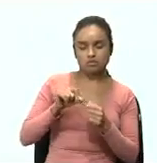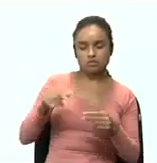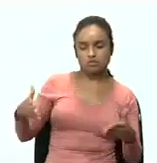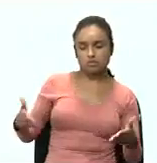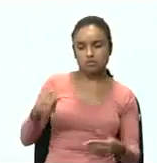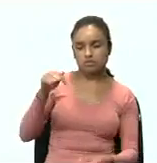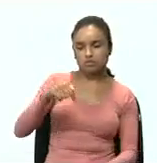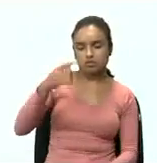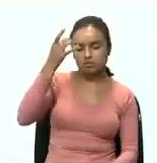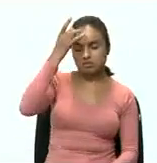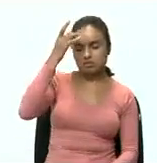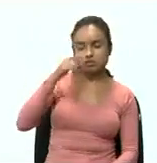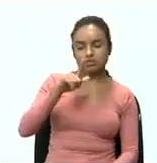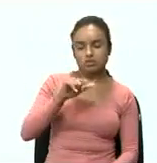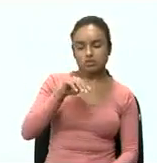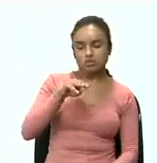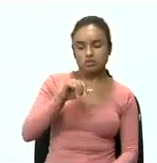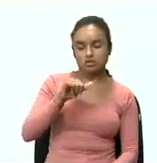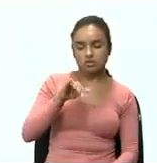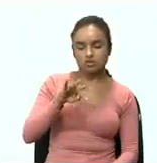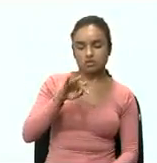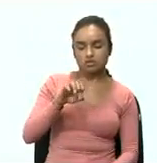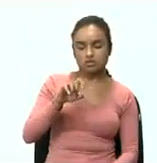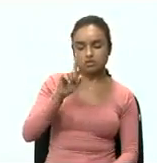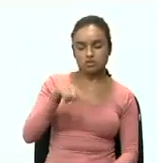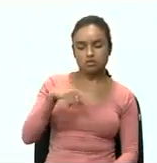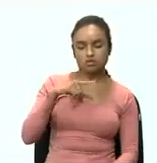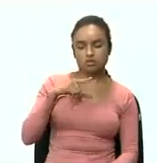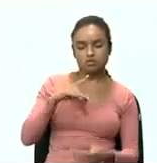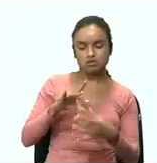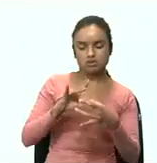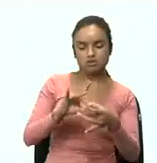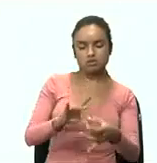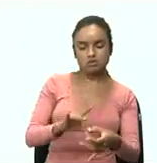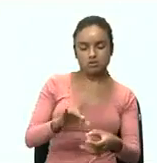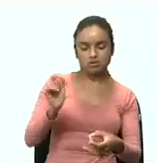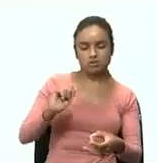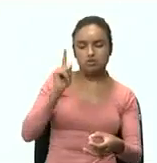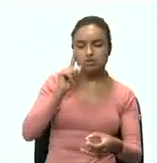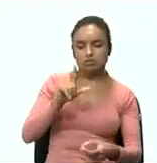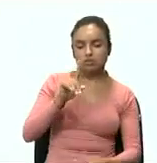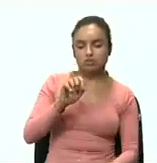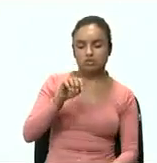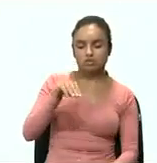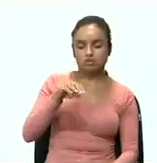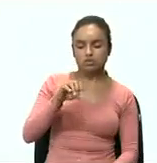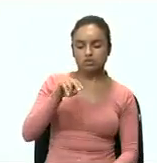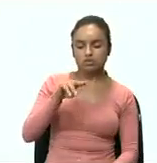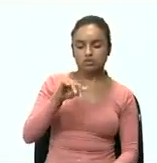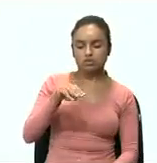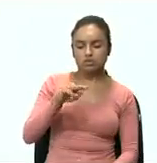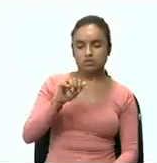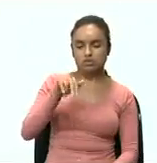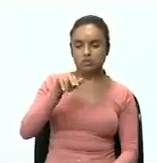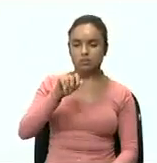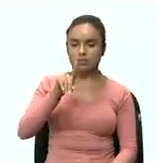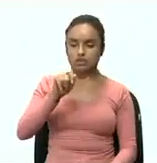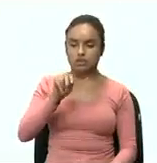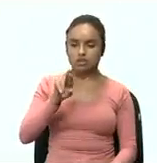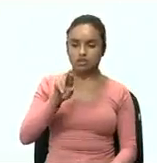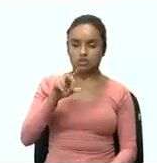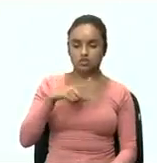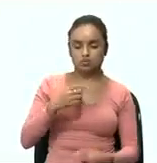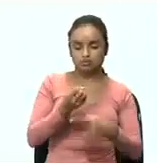facilitar o cálculo do limite é pensar nesses expoentes para o denominador, tá? Vou trazer para o denominador para fazer